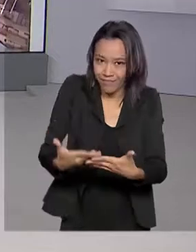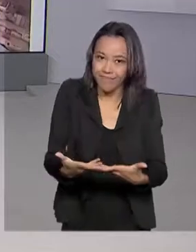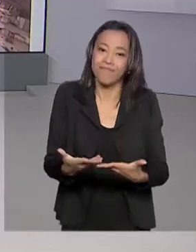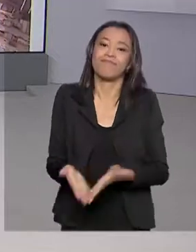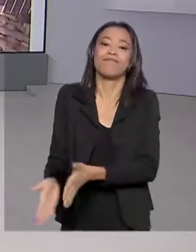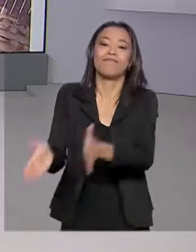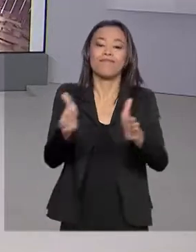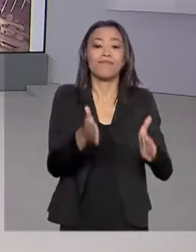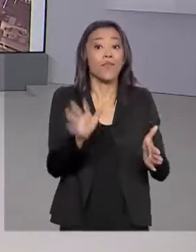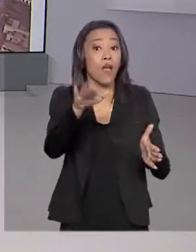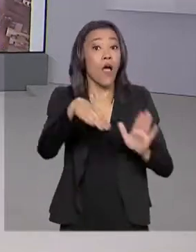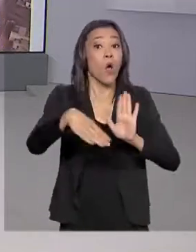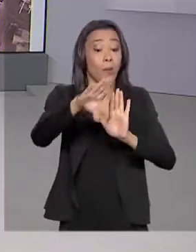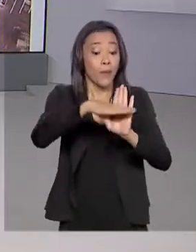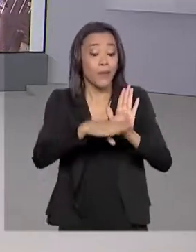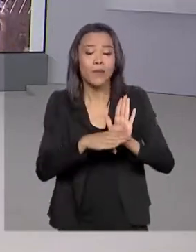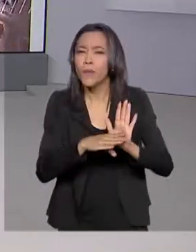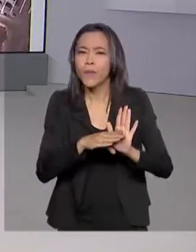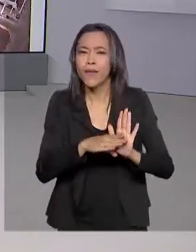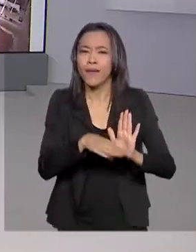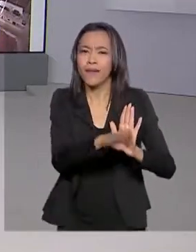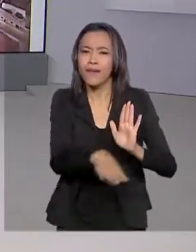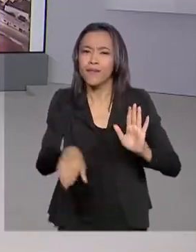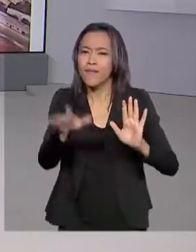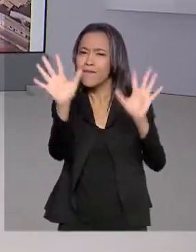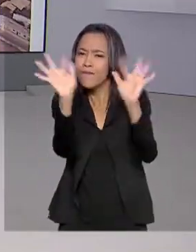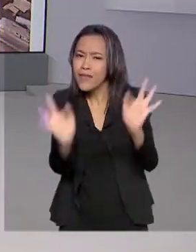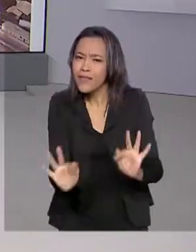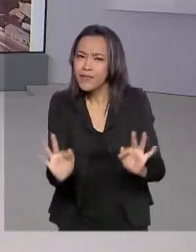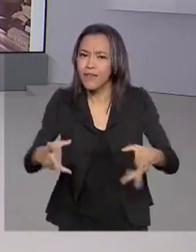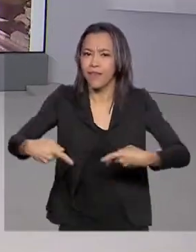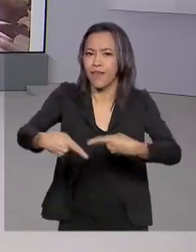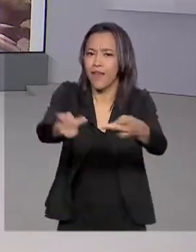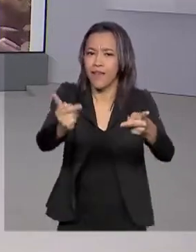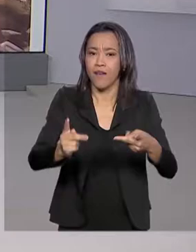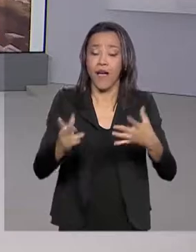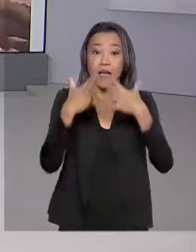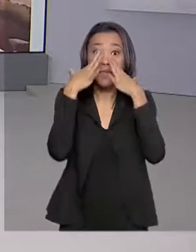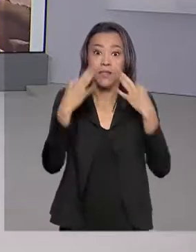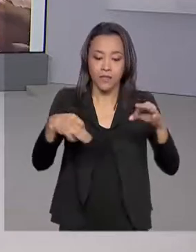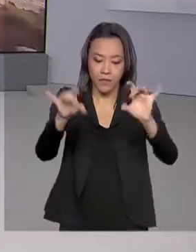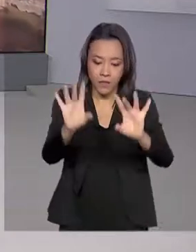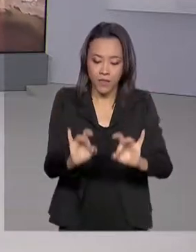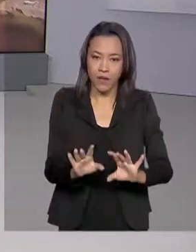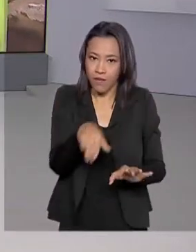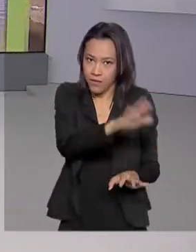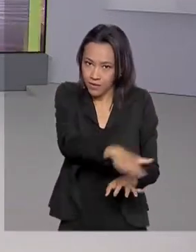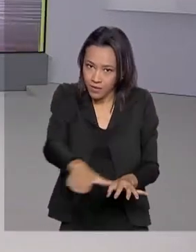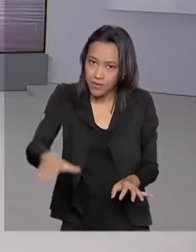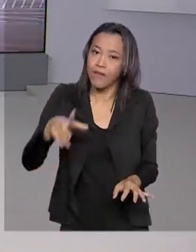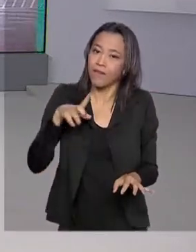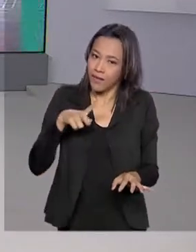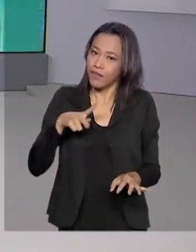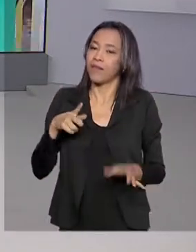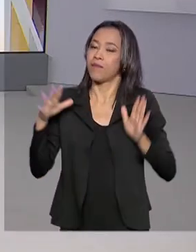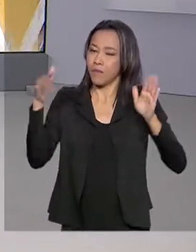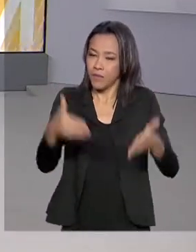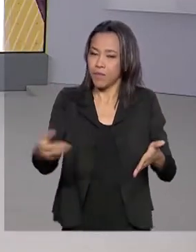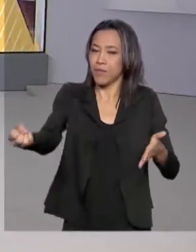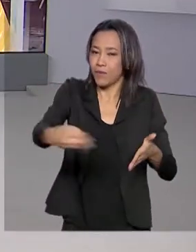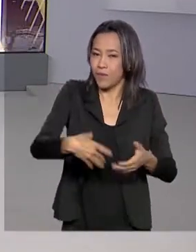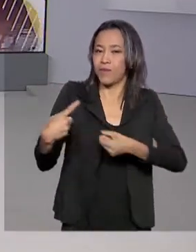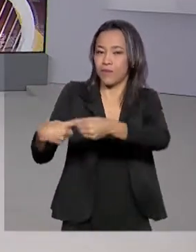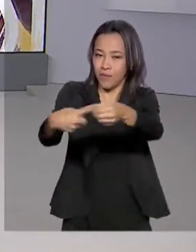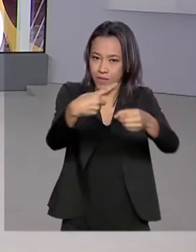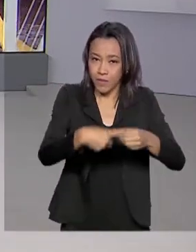Olha, e o programa Criança Feliz do Ministério da Cidadania, que leva atenção especial à primeira infância, terá a participação de novos municípios.